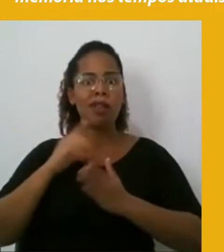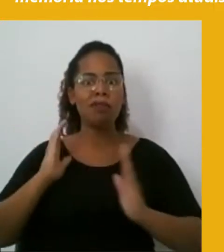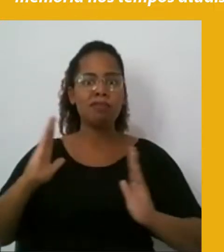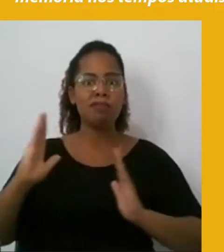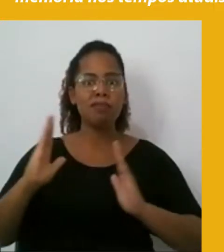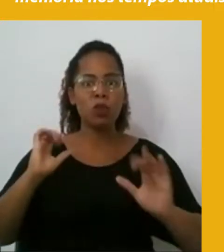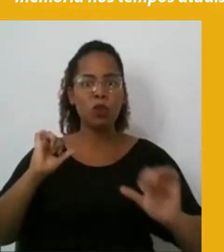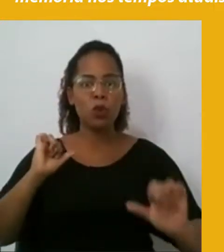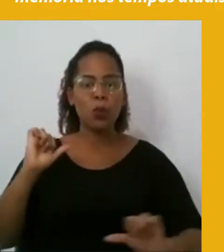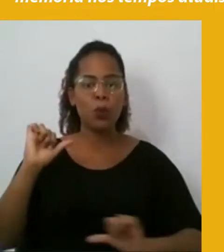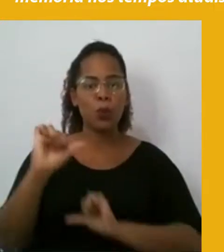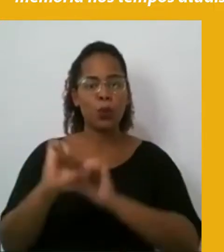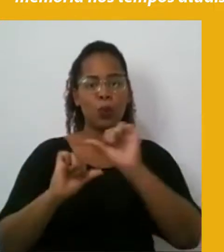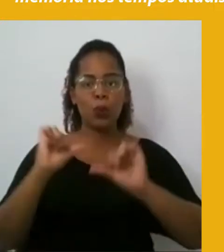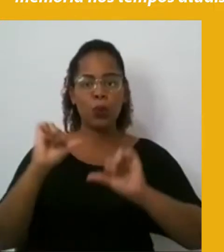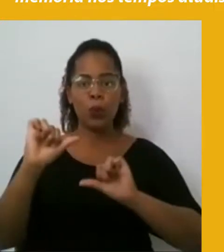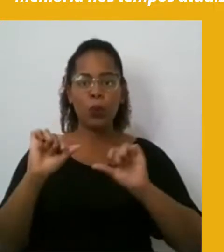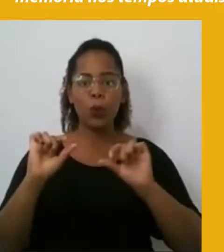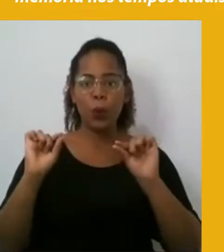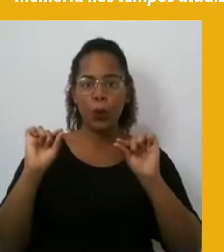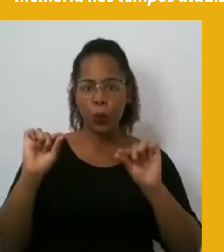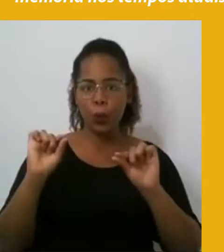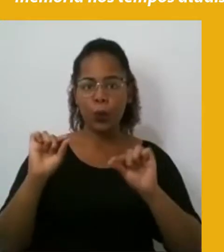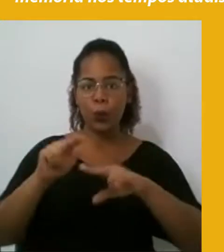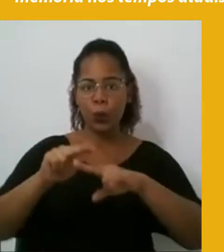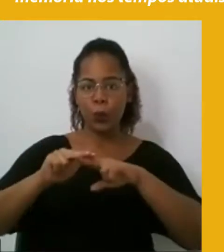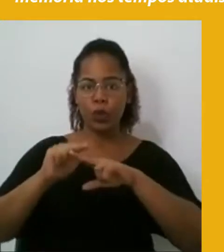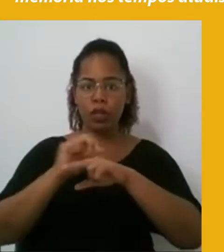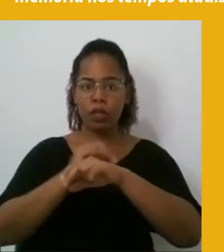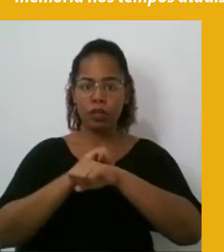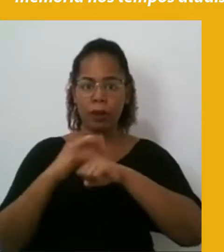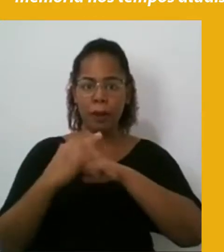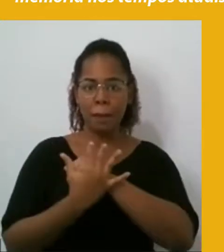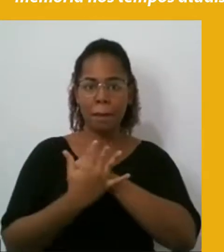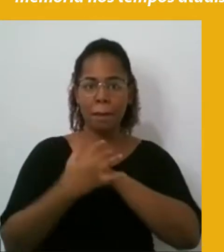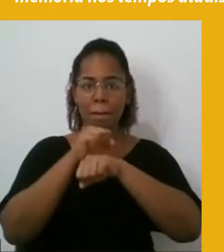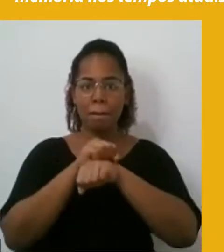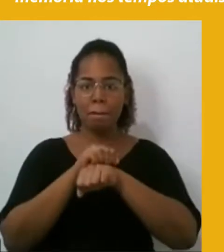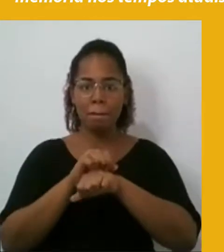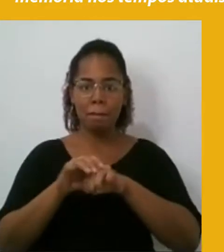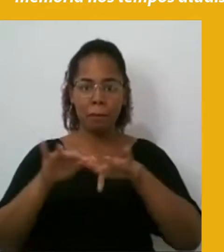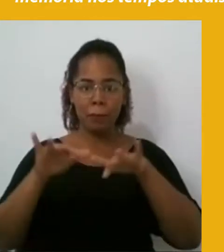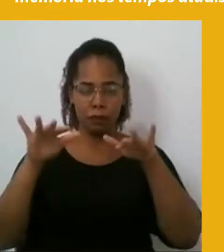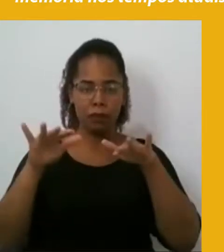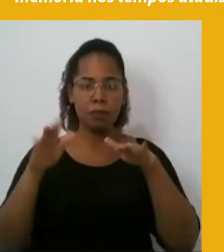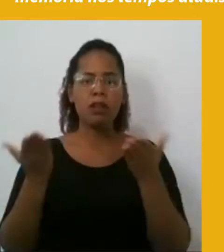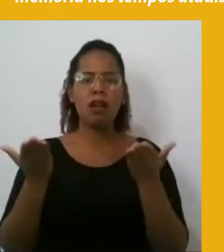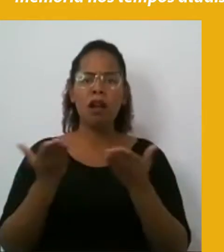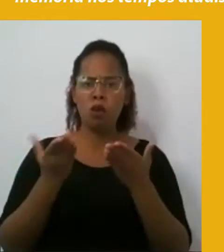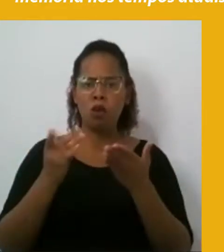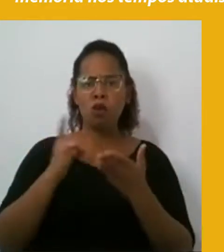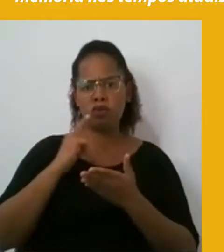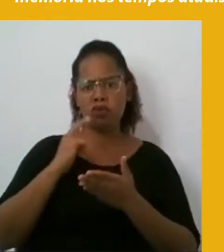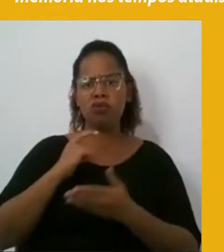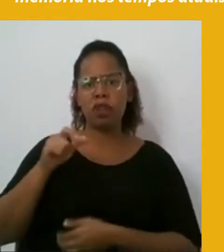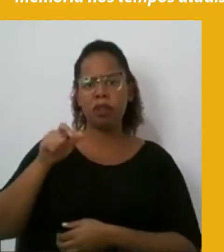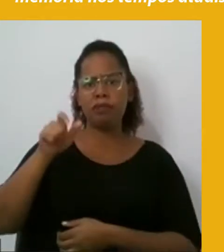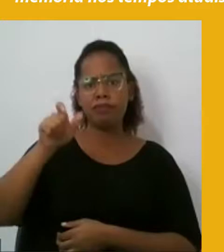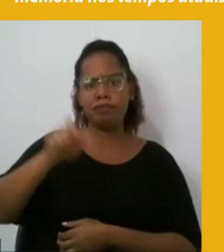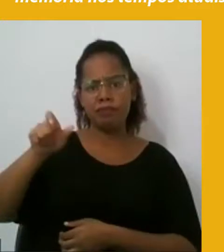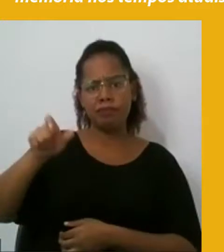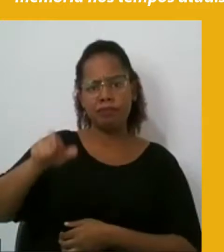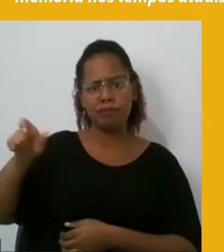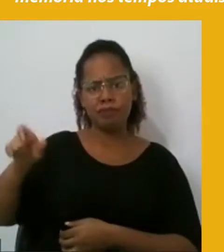Uma realidade que é imposta pela pandemia e, junto com convidados especiais de diversas